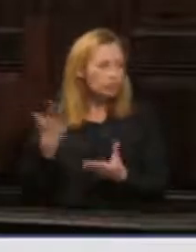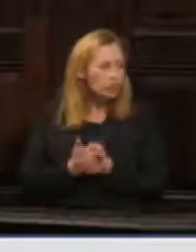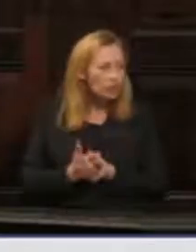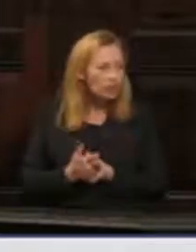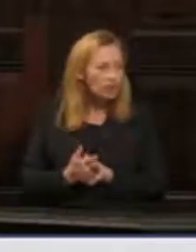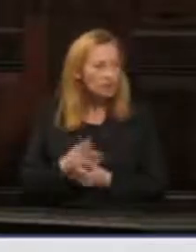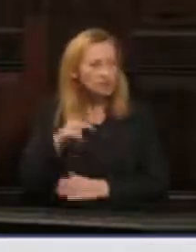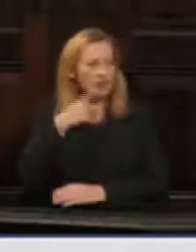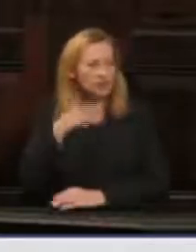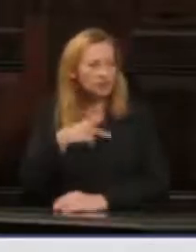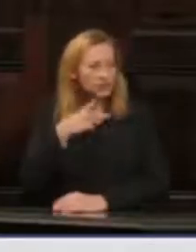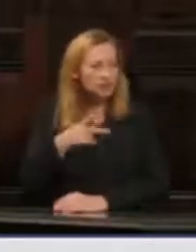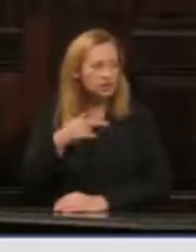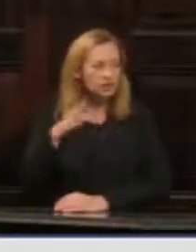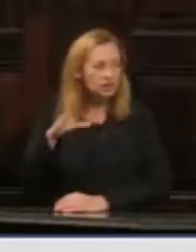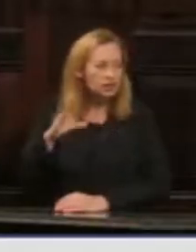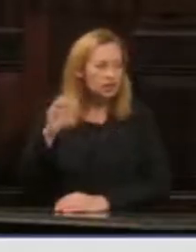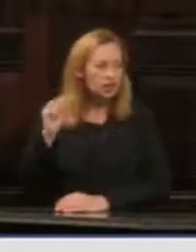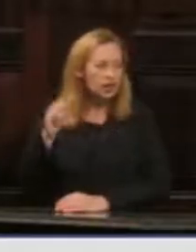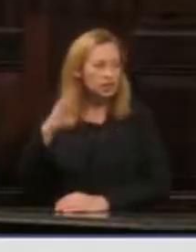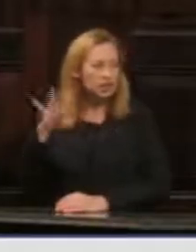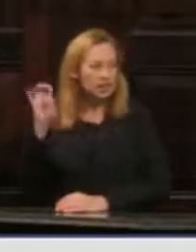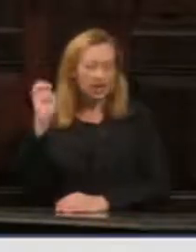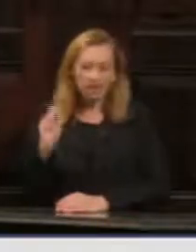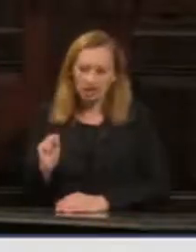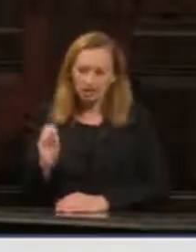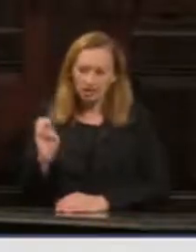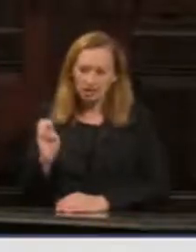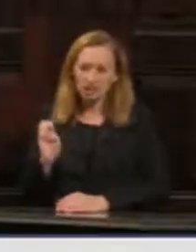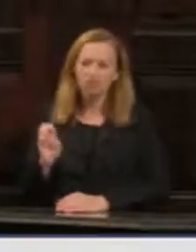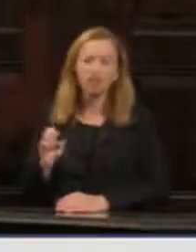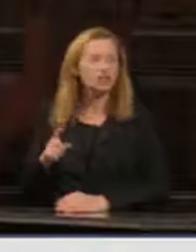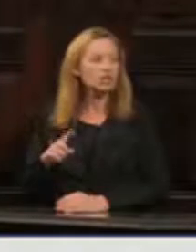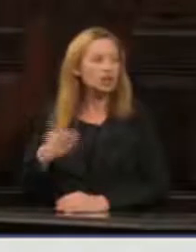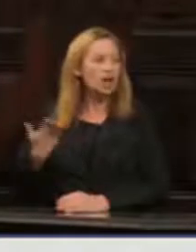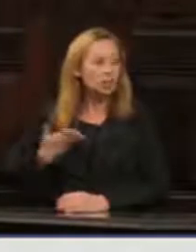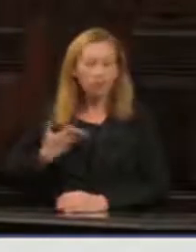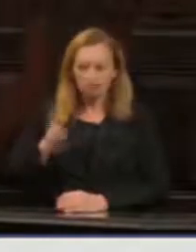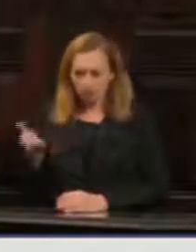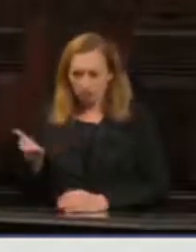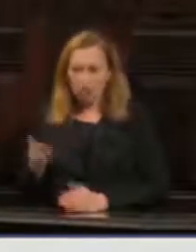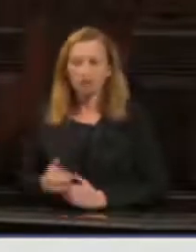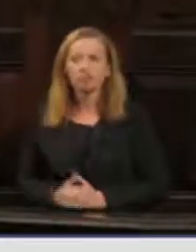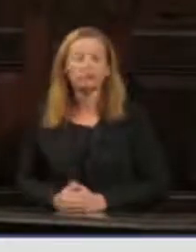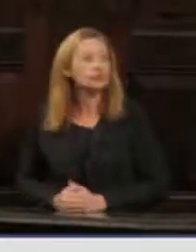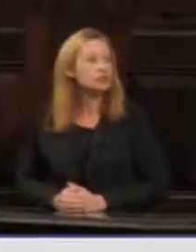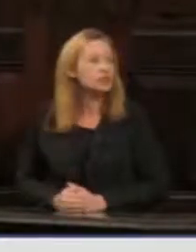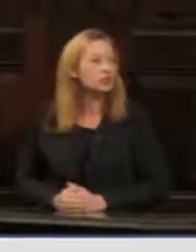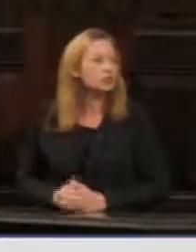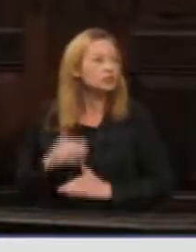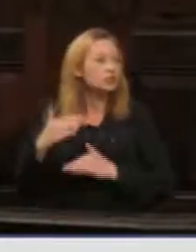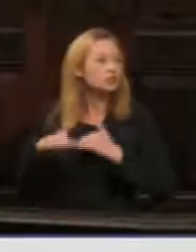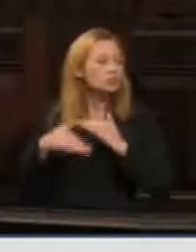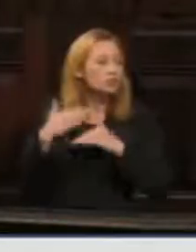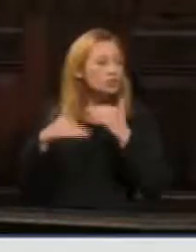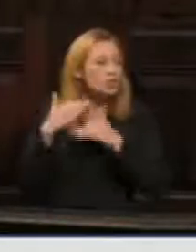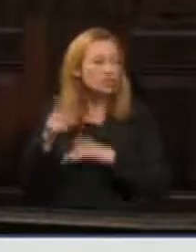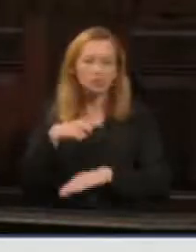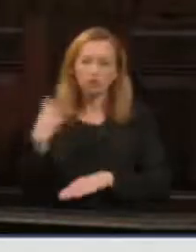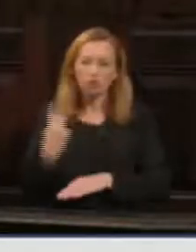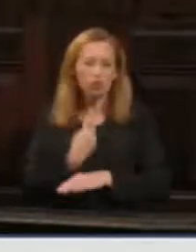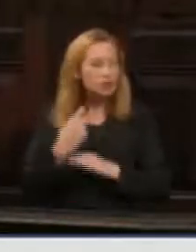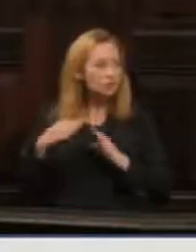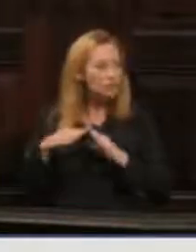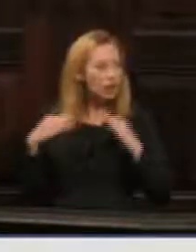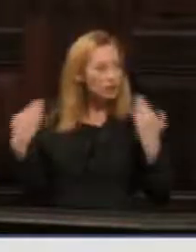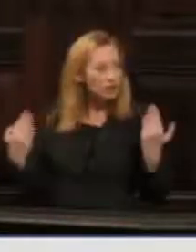nosso gabinete 309, que convido todos os meus amigos presentes aqui para conhecer. O processo seletivo que a gente abriu para